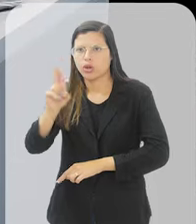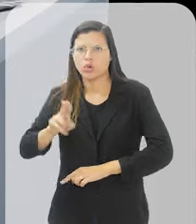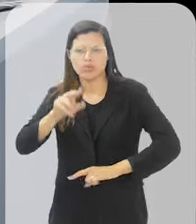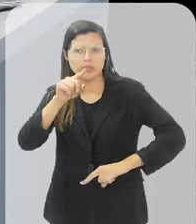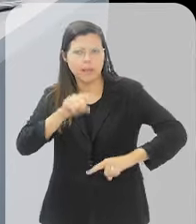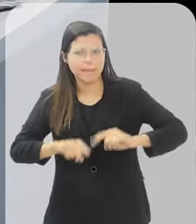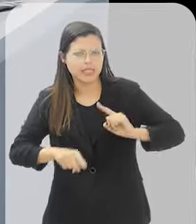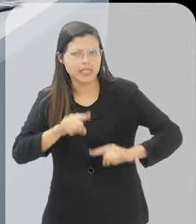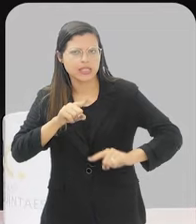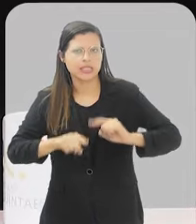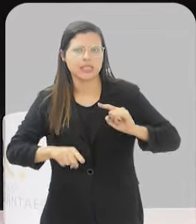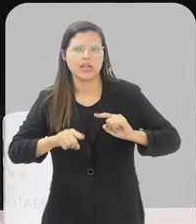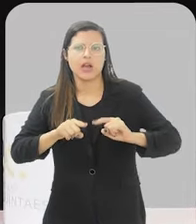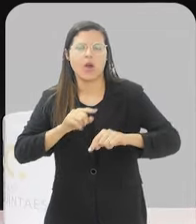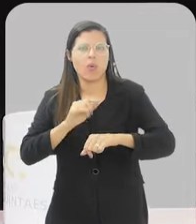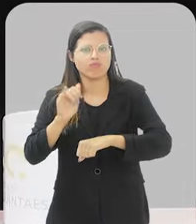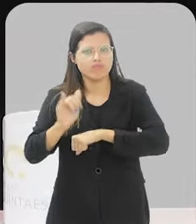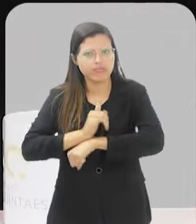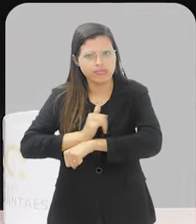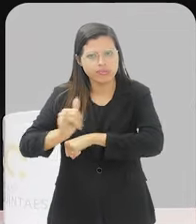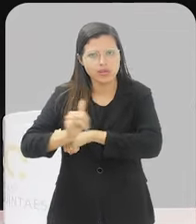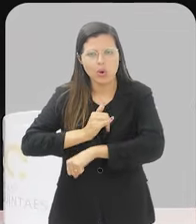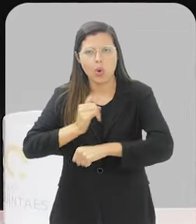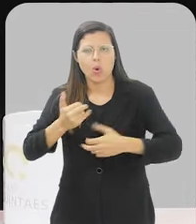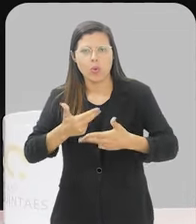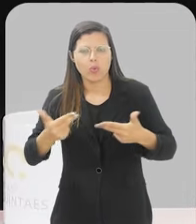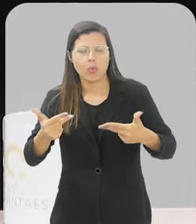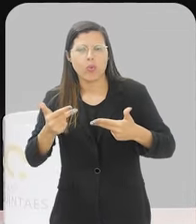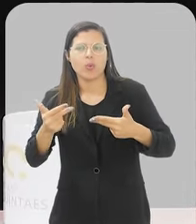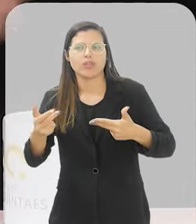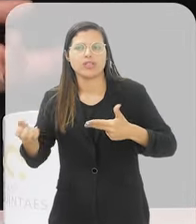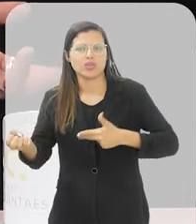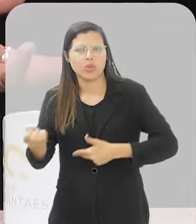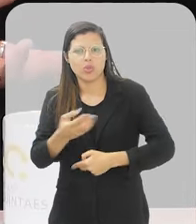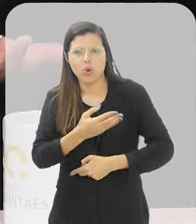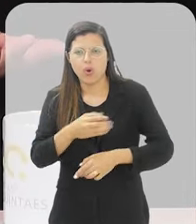material alternativo, são coisas modernas, ele mistura alta costura